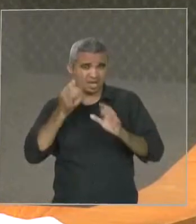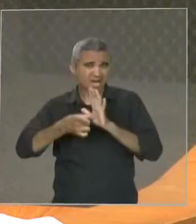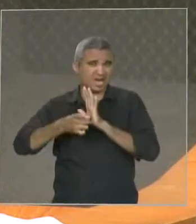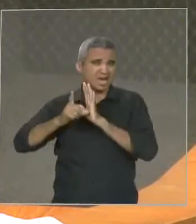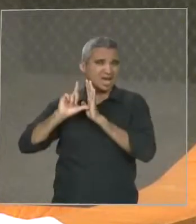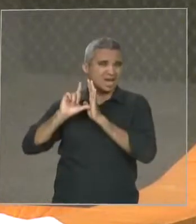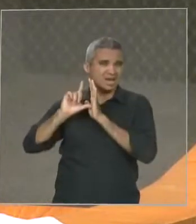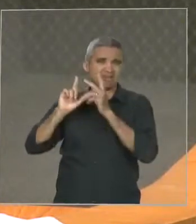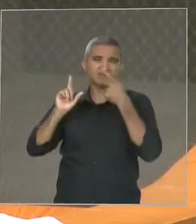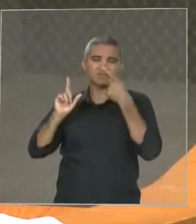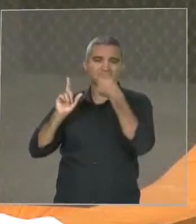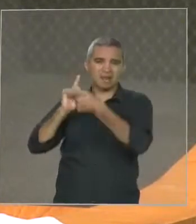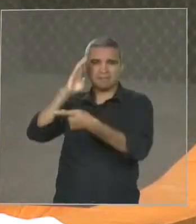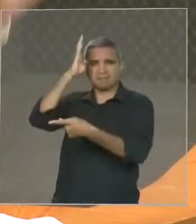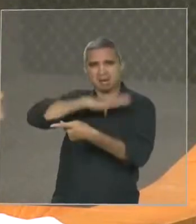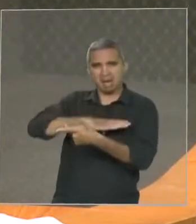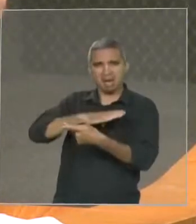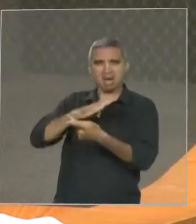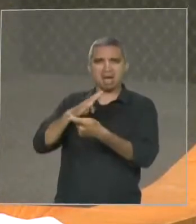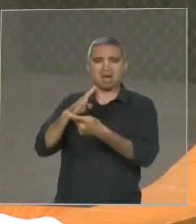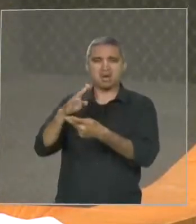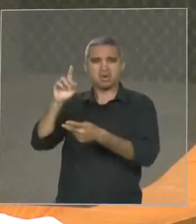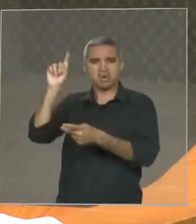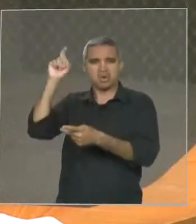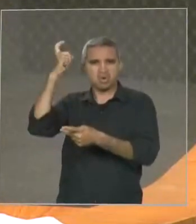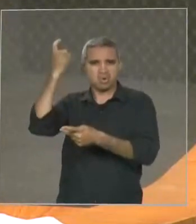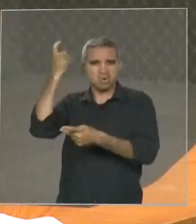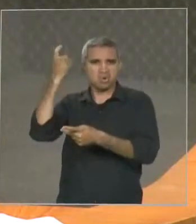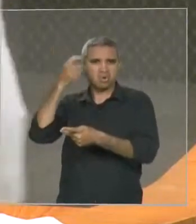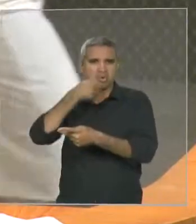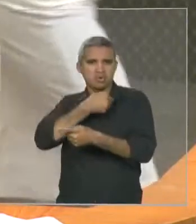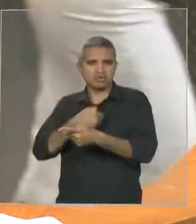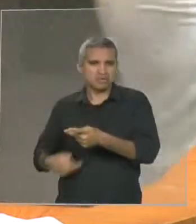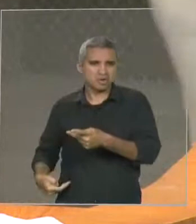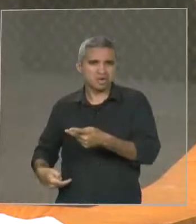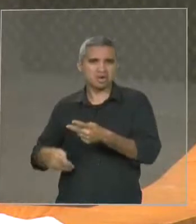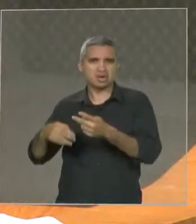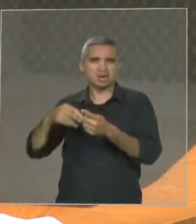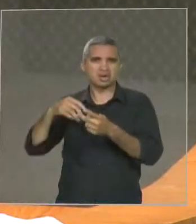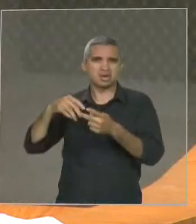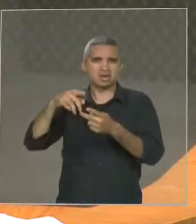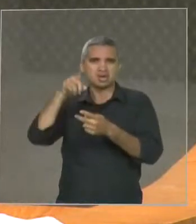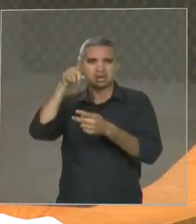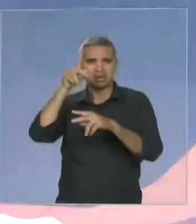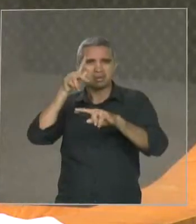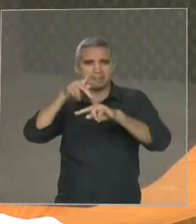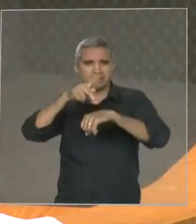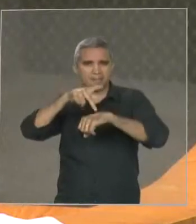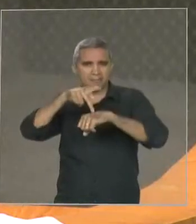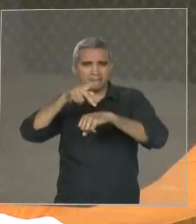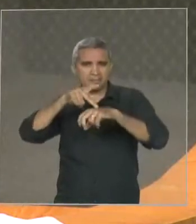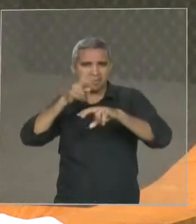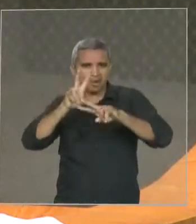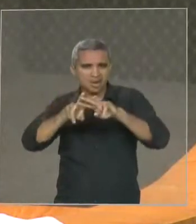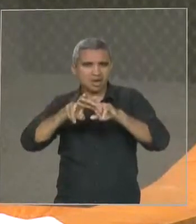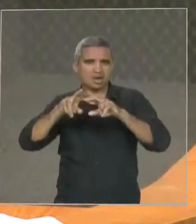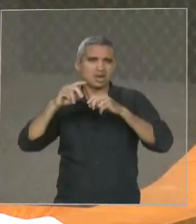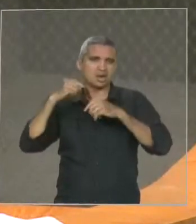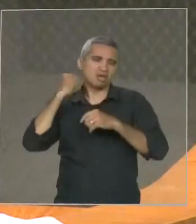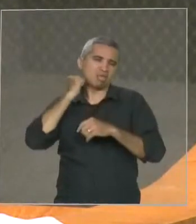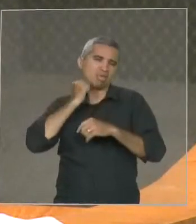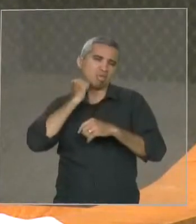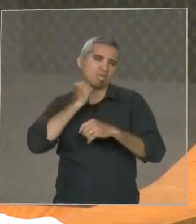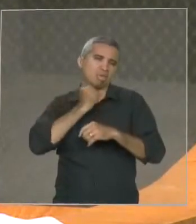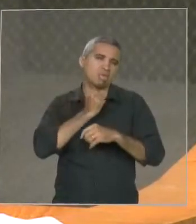em Pedrinhas, falava tudo e mais um pouco da segurança no governo passado, e o que